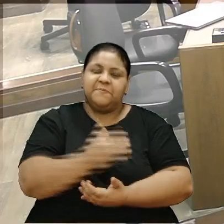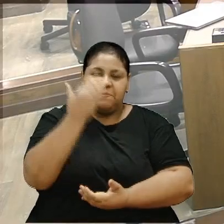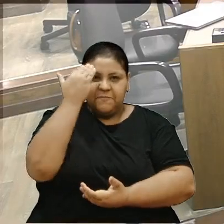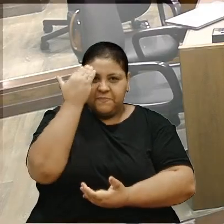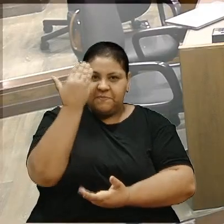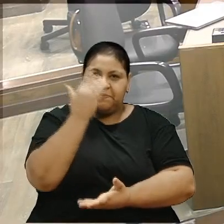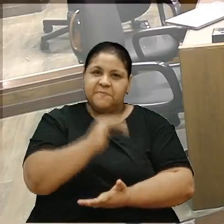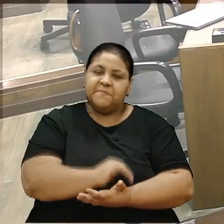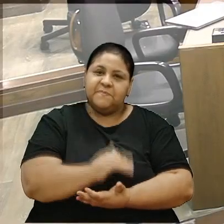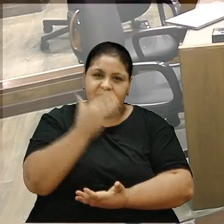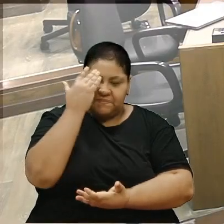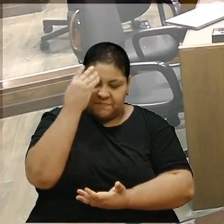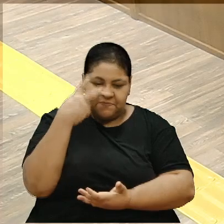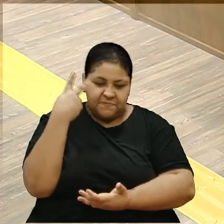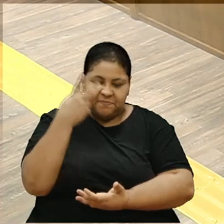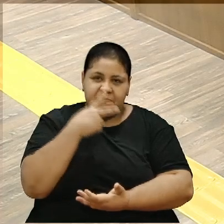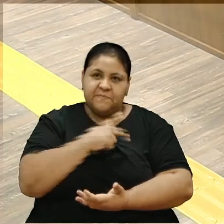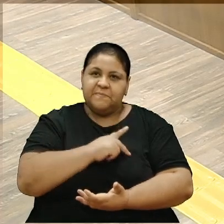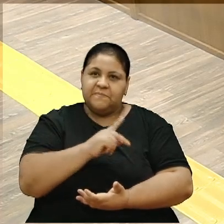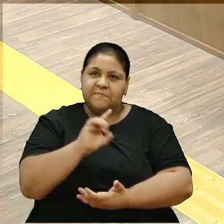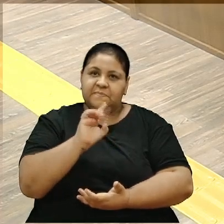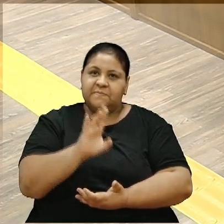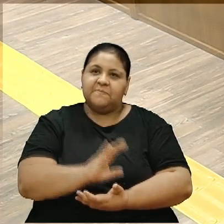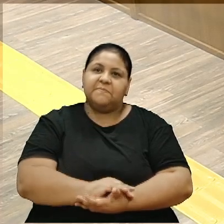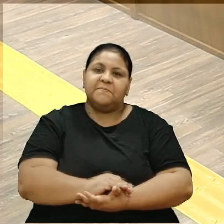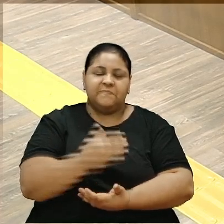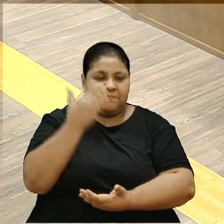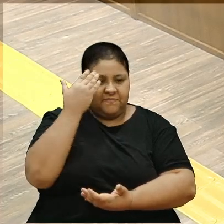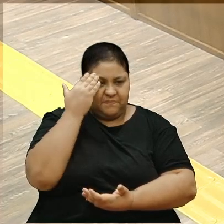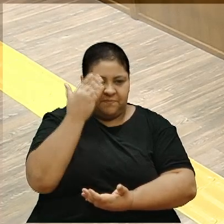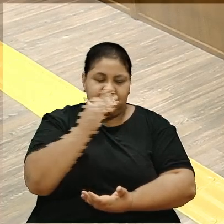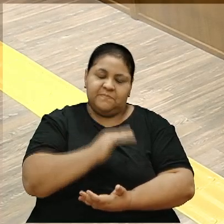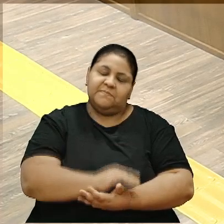obrigado. Obrigado, vereador Andressa. Era isso. Muito obrigado. Obrigada, vereador Edson da Rosa.